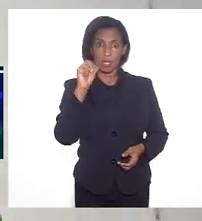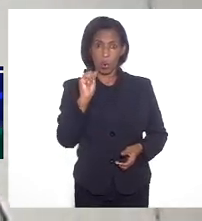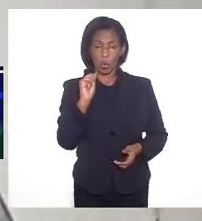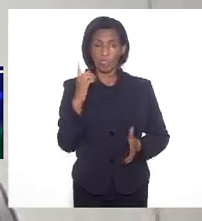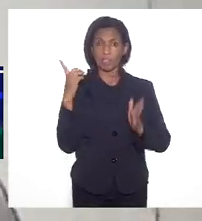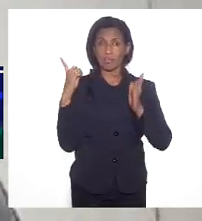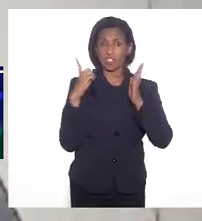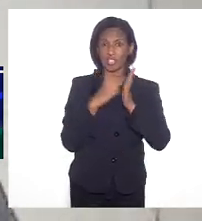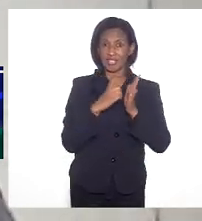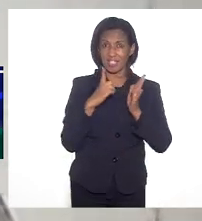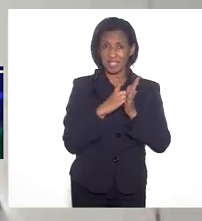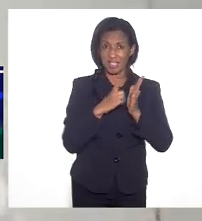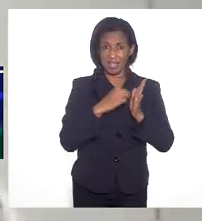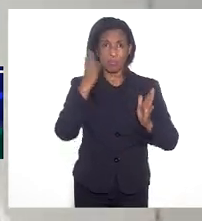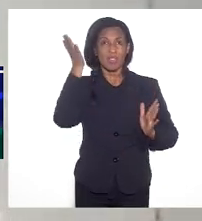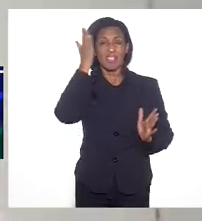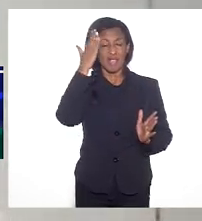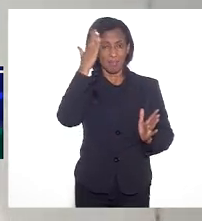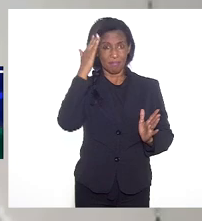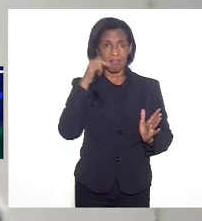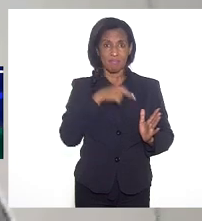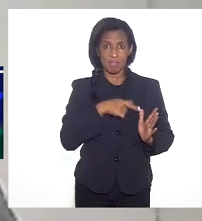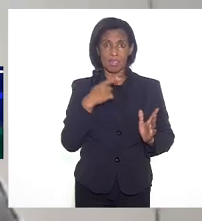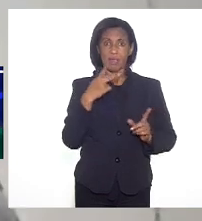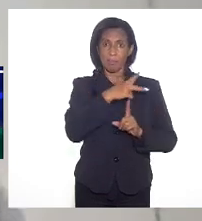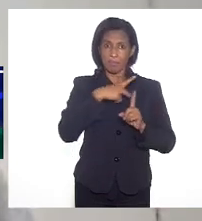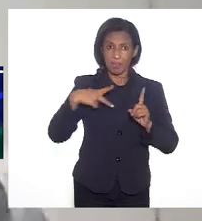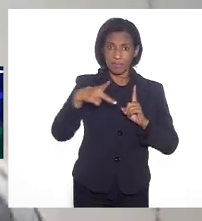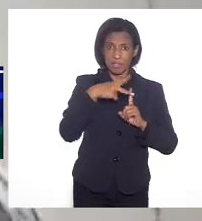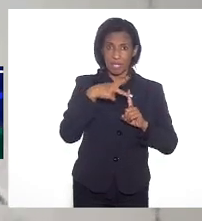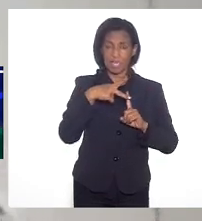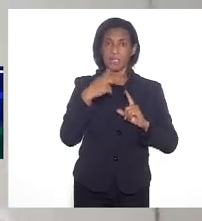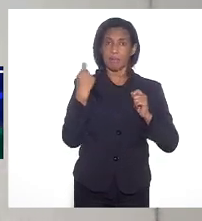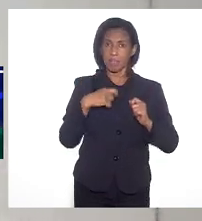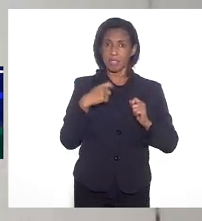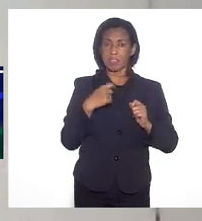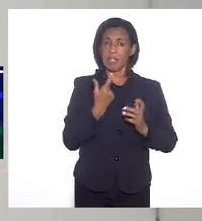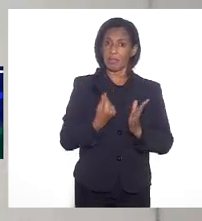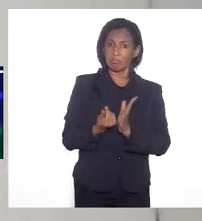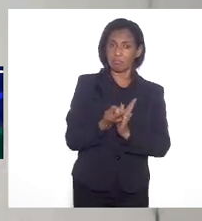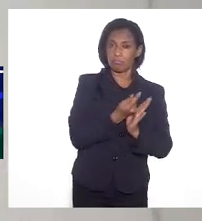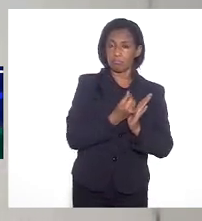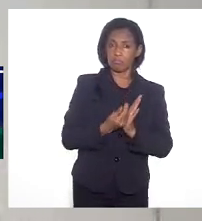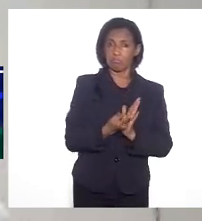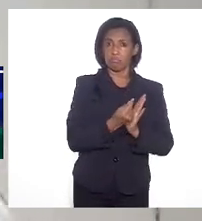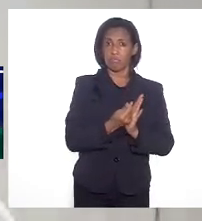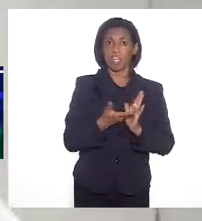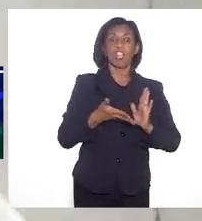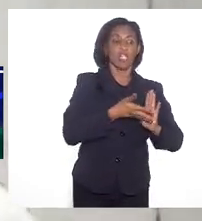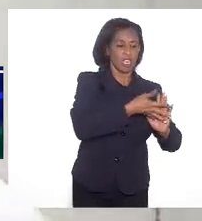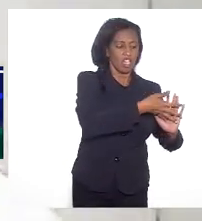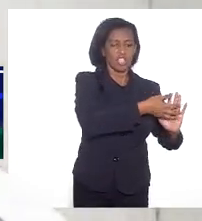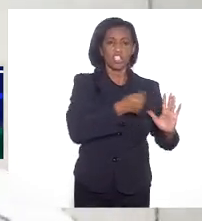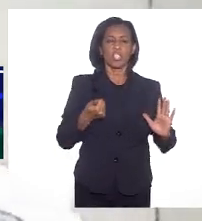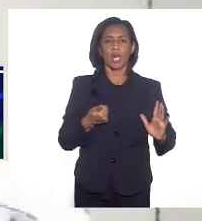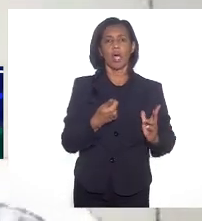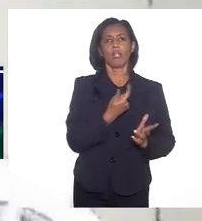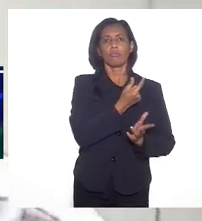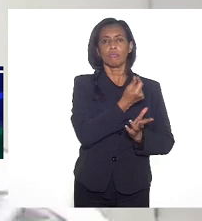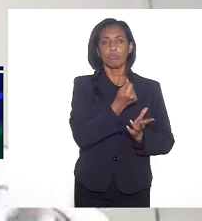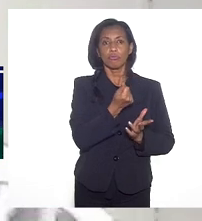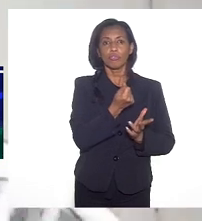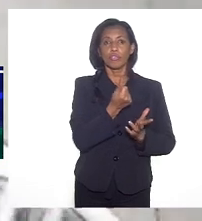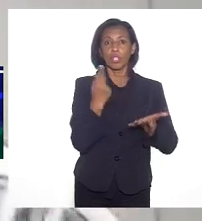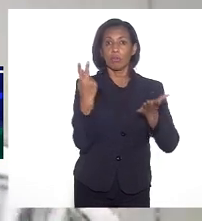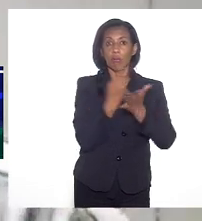decretos que sabendo da necessidade do Rio Previdência de ser financiado com esses recursos retiraram o dinheiro do Rio Previdência de